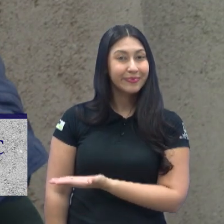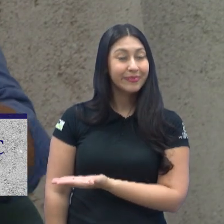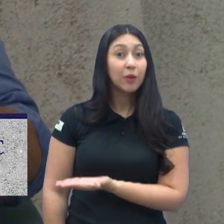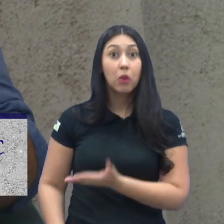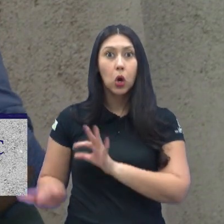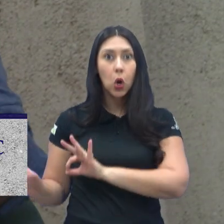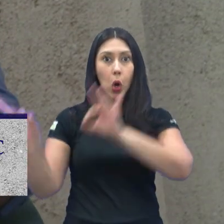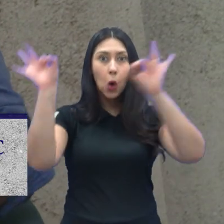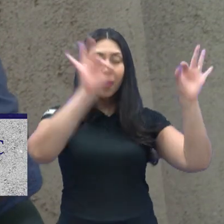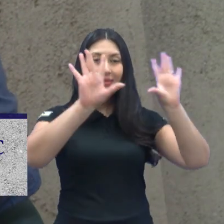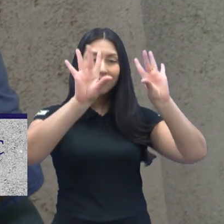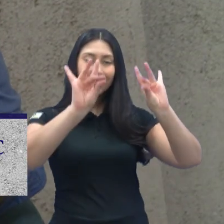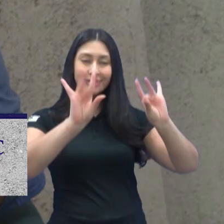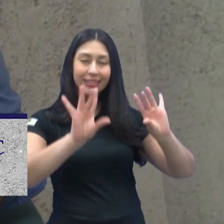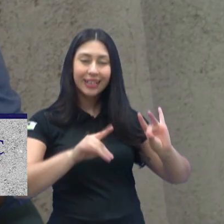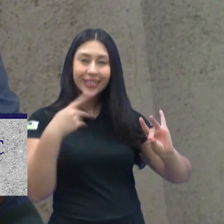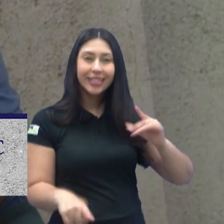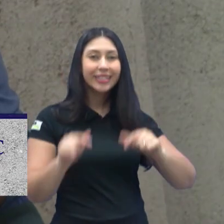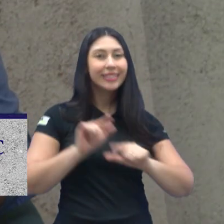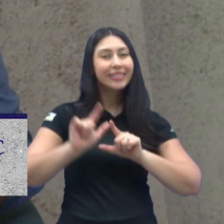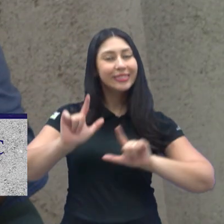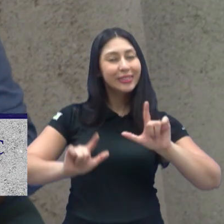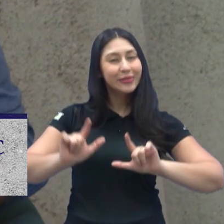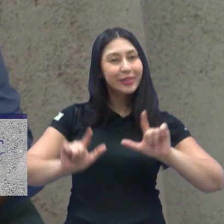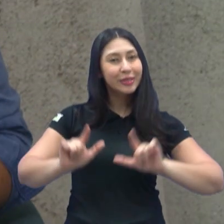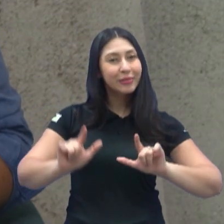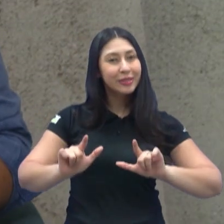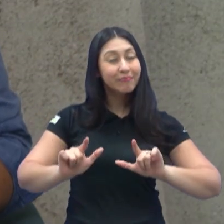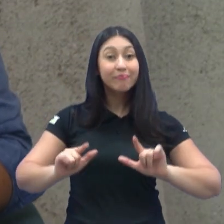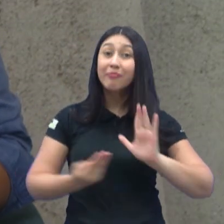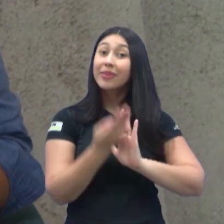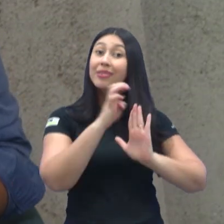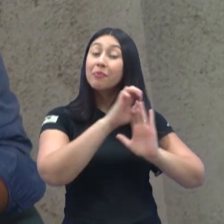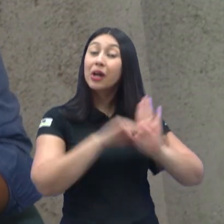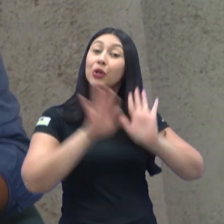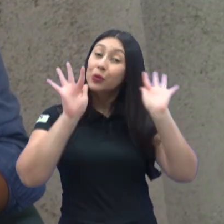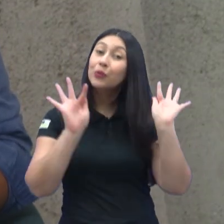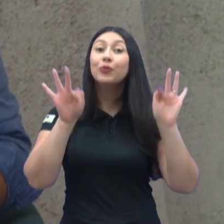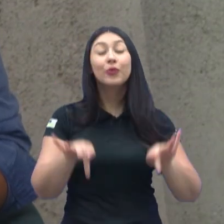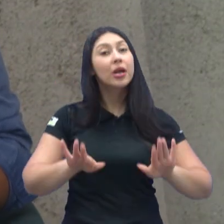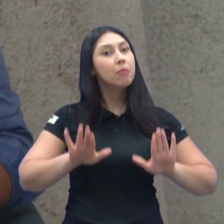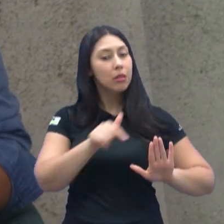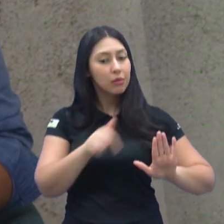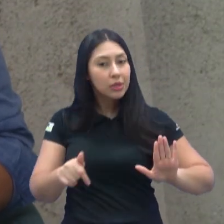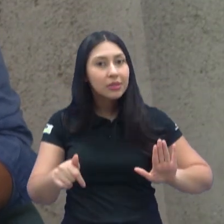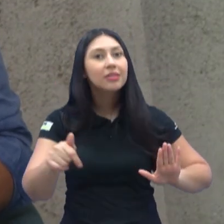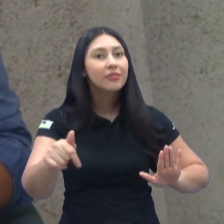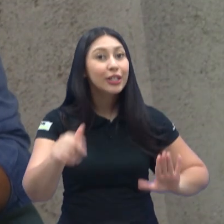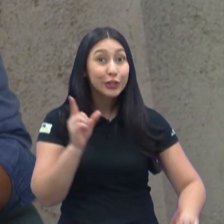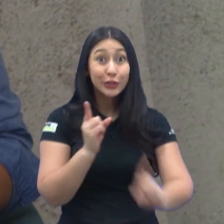né, de tudo que acontece, que rola aqui na TV Câmara. O Estação Mercado fica por aqui, mas semana que vem tem